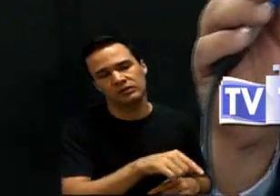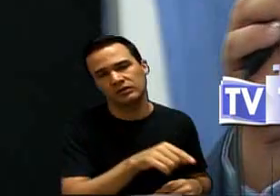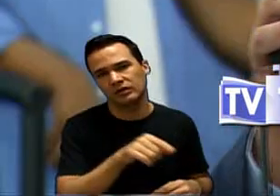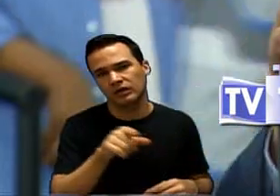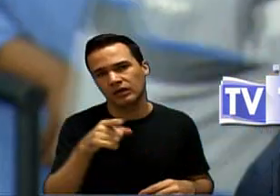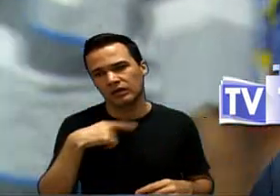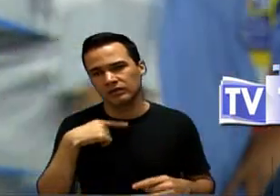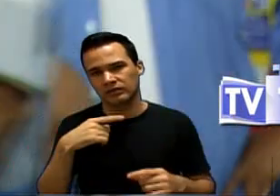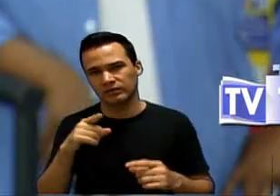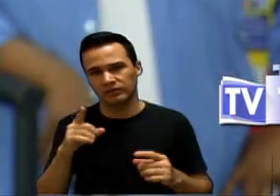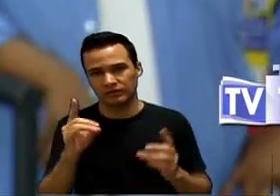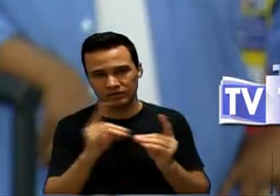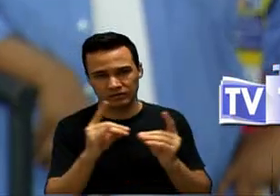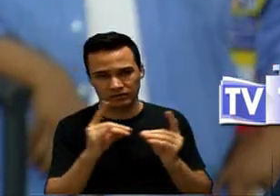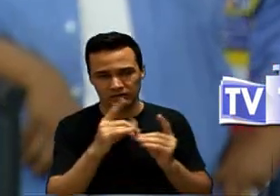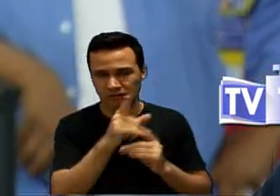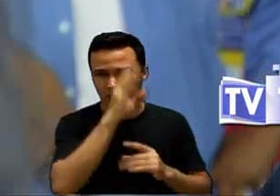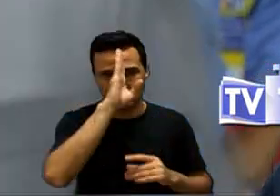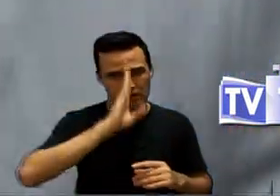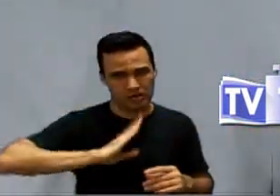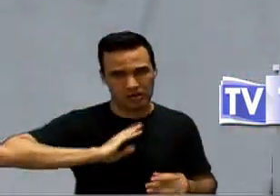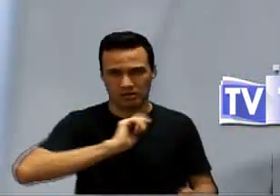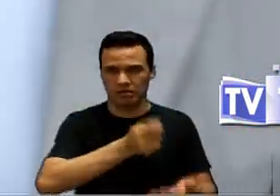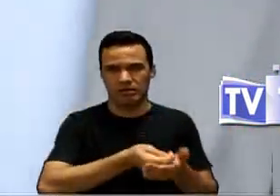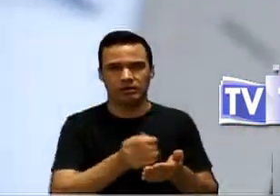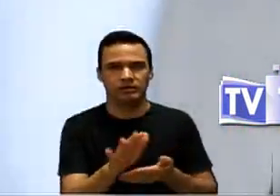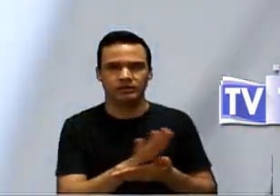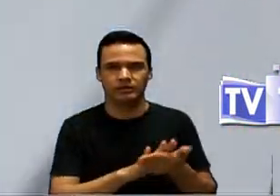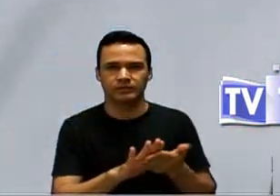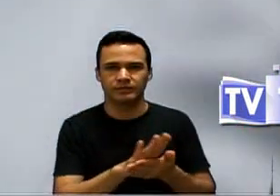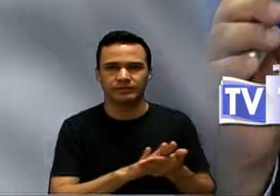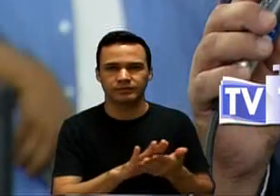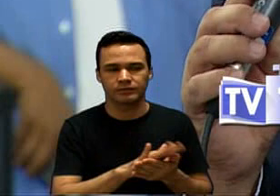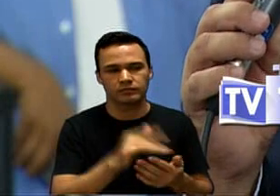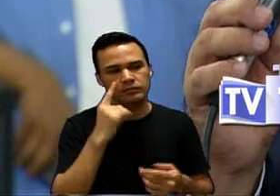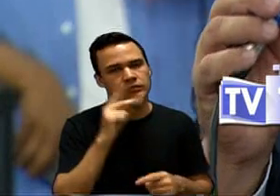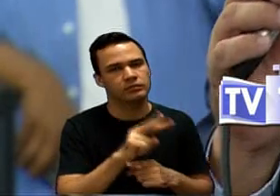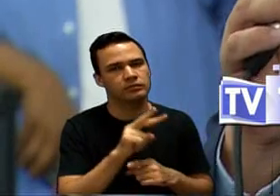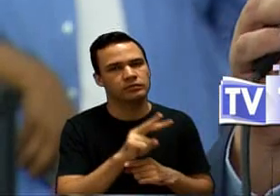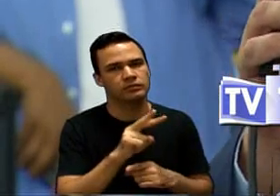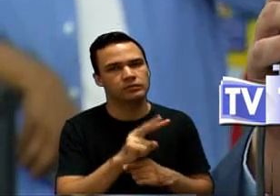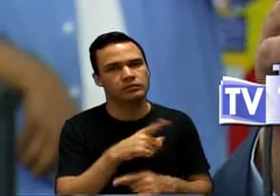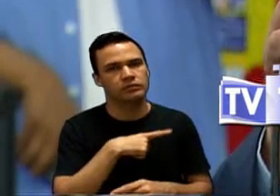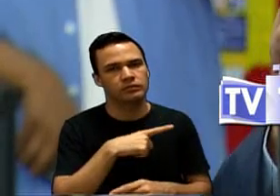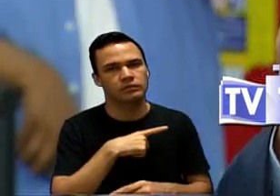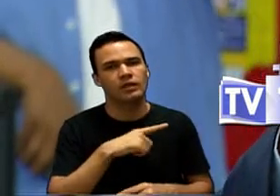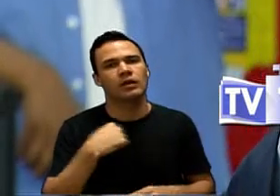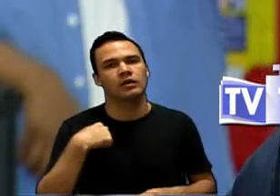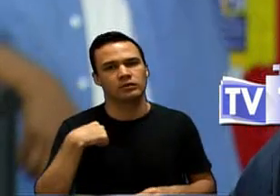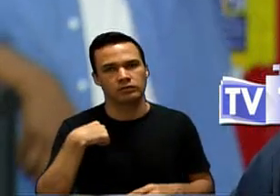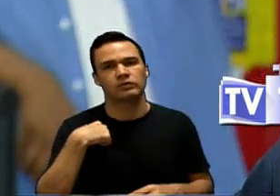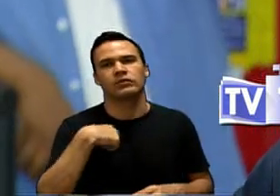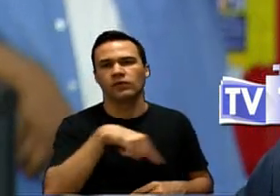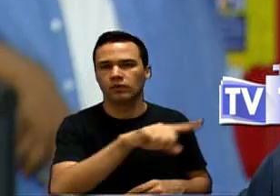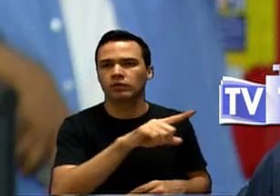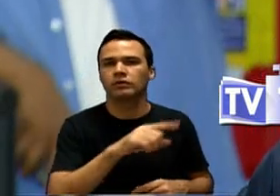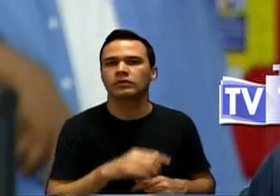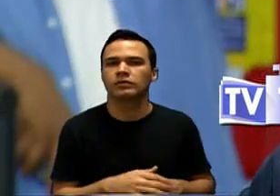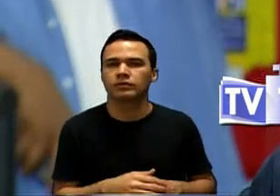desse velório gratuito, que é um direito das pessoas quando não tem condição. Estamos acompanhando isso aí, estarei indo